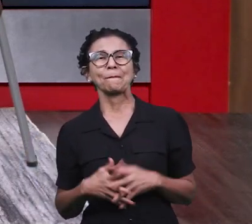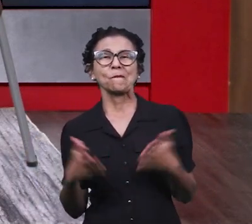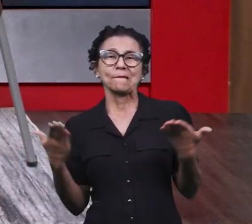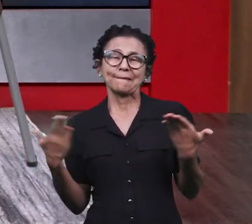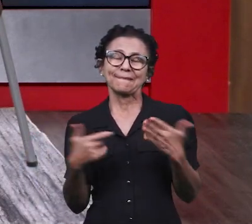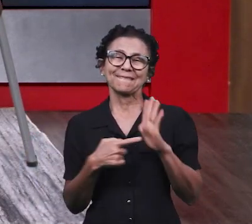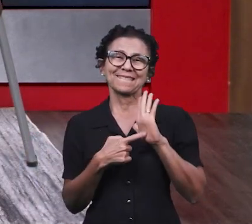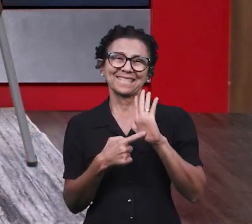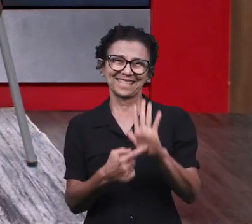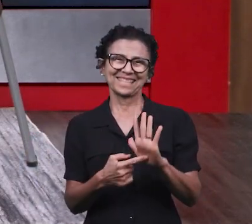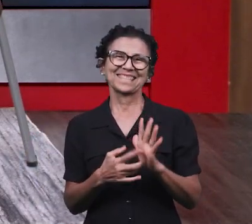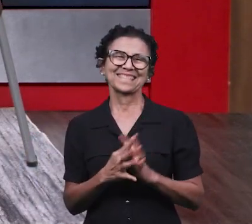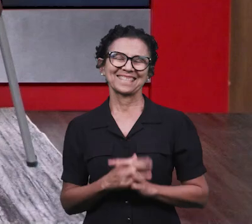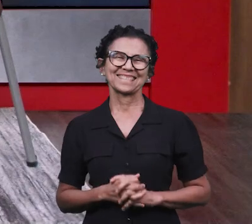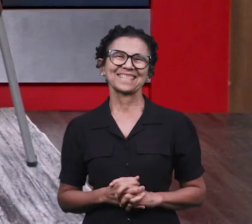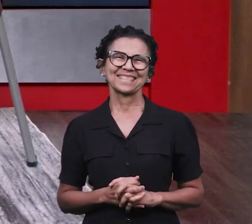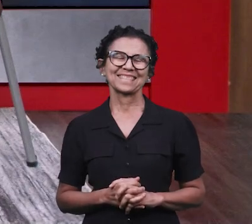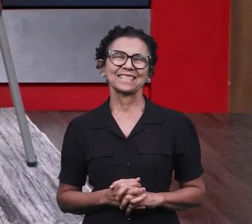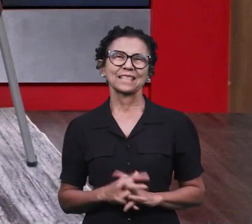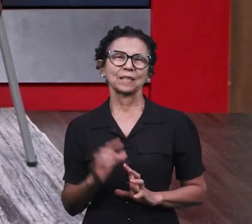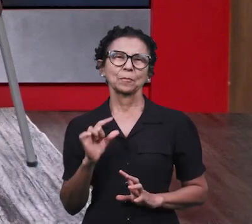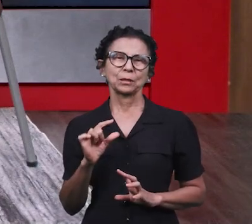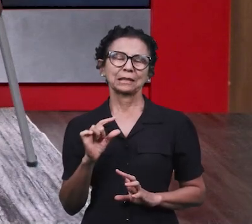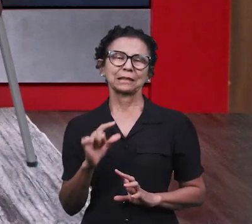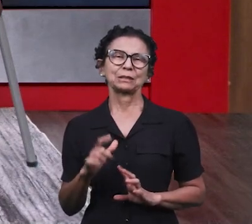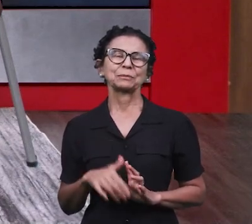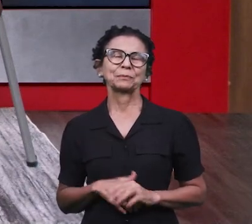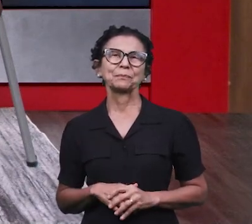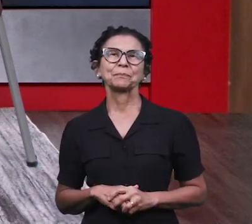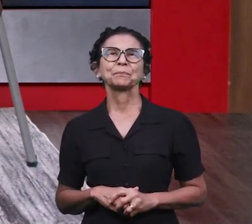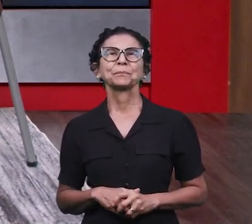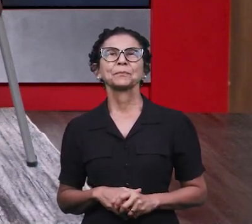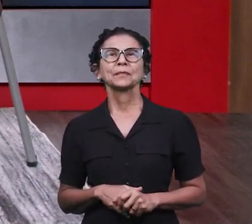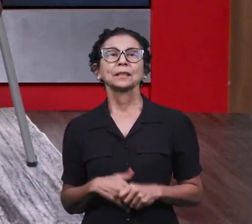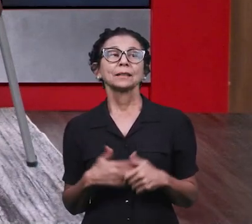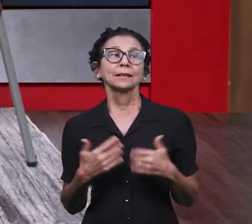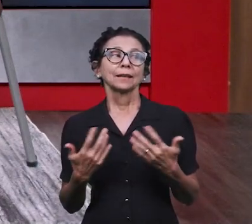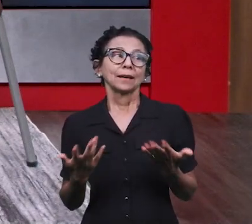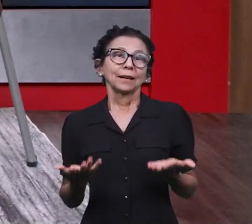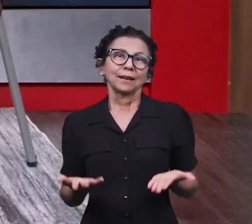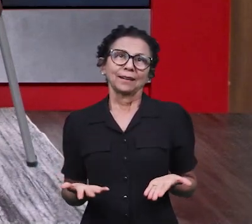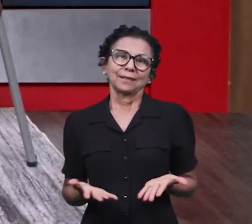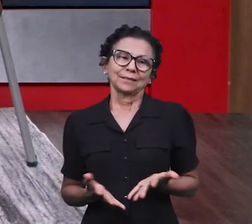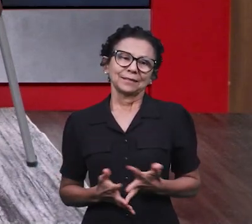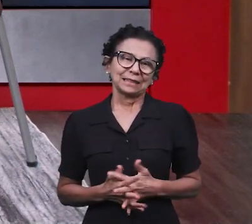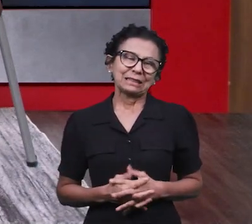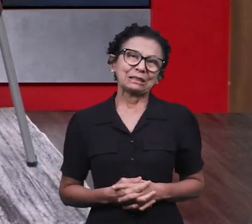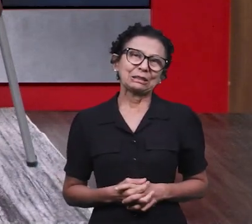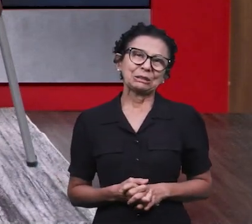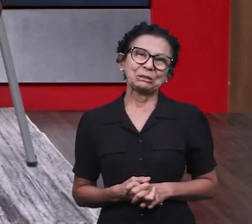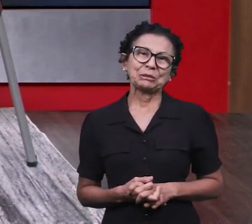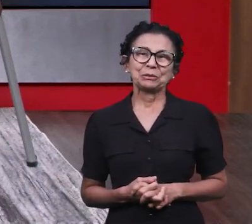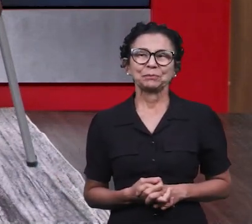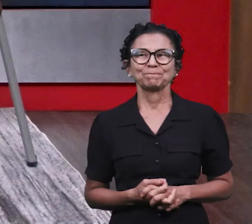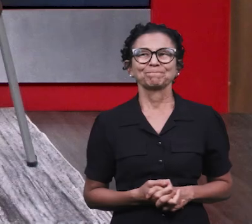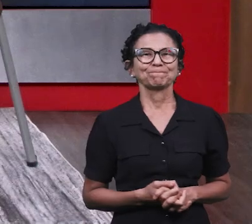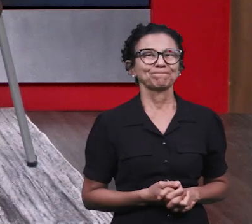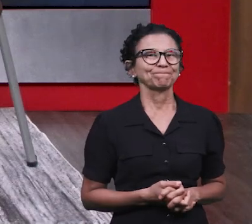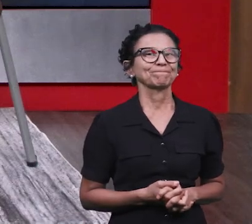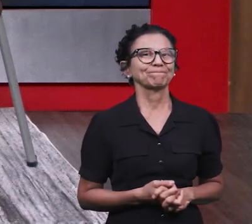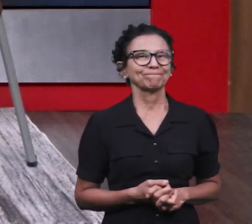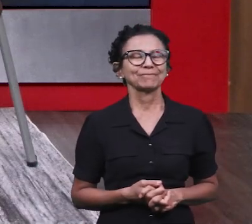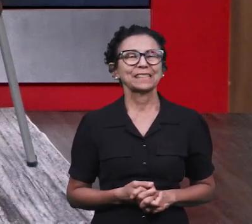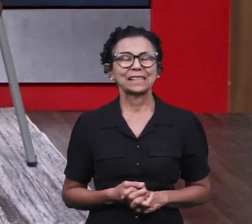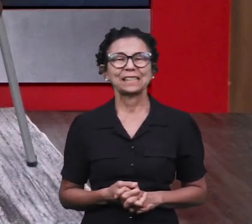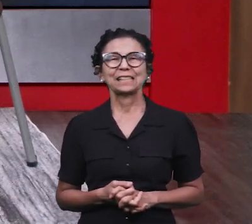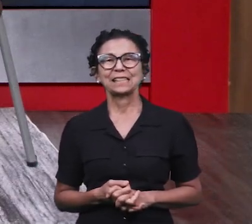aí dos nossos telespectadores. Ou seja, né? Aquilo que a gente imaginava hoje já está acontecendo. Já está